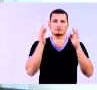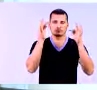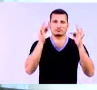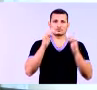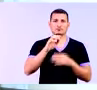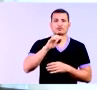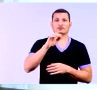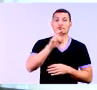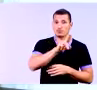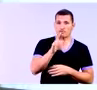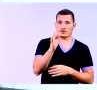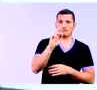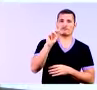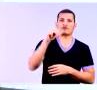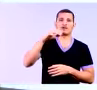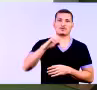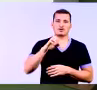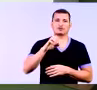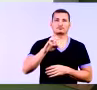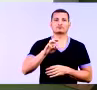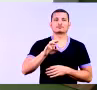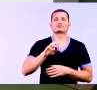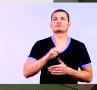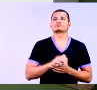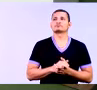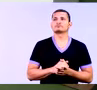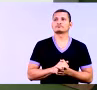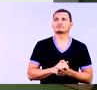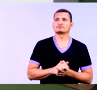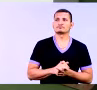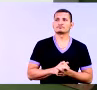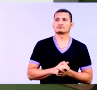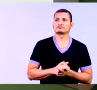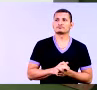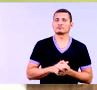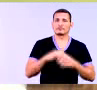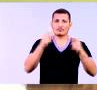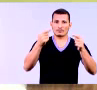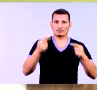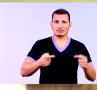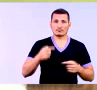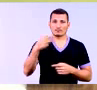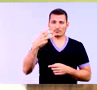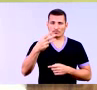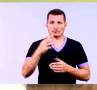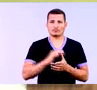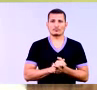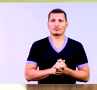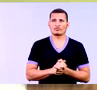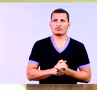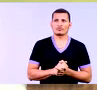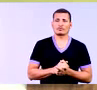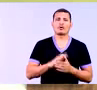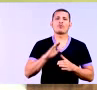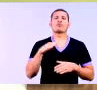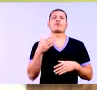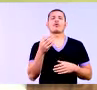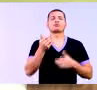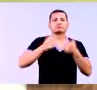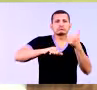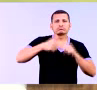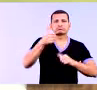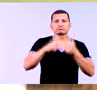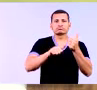chamado de framework. Professor. Ok. Na questão 3, qual a vantagem de se instalar o jQuery utilizando